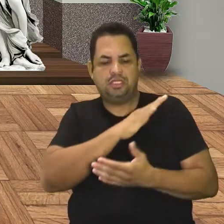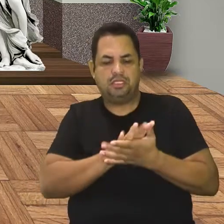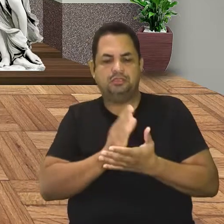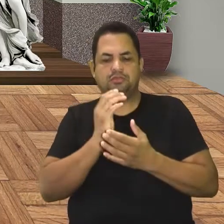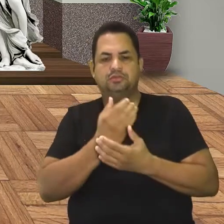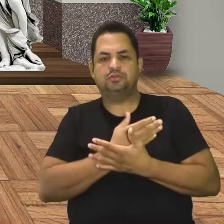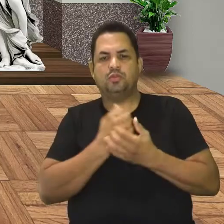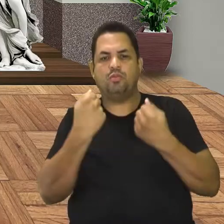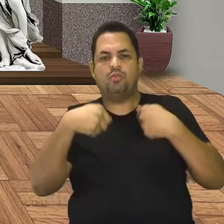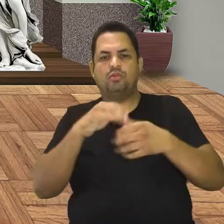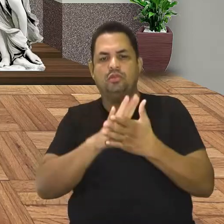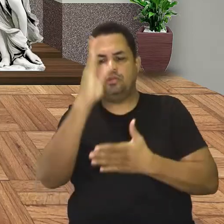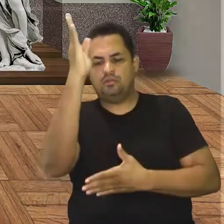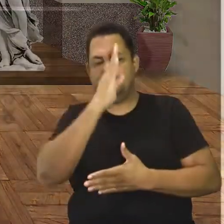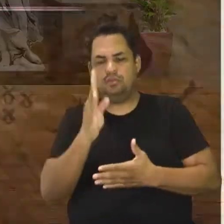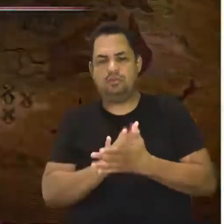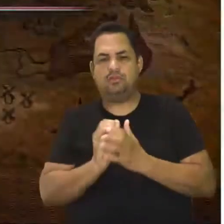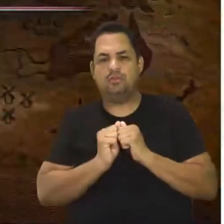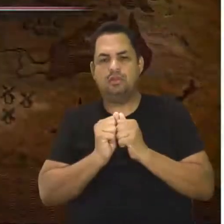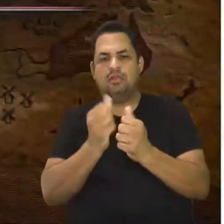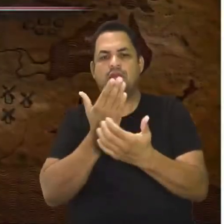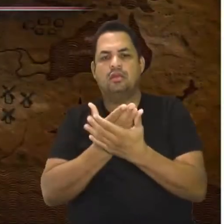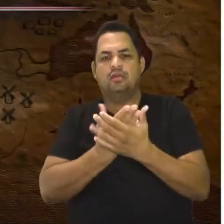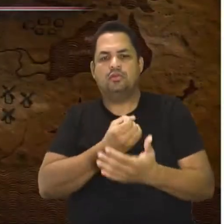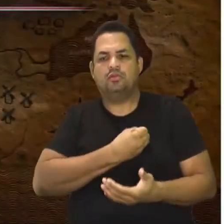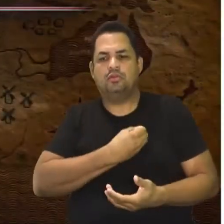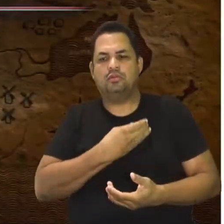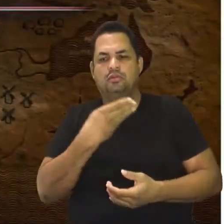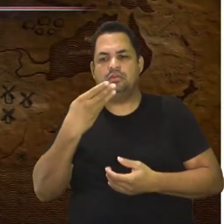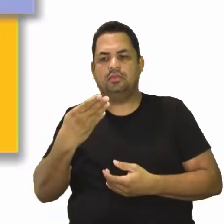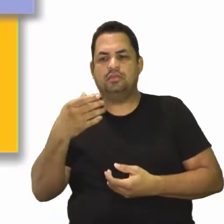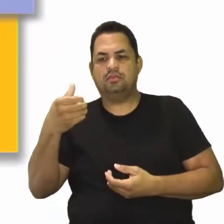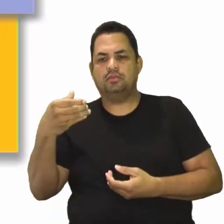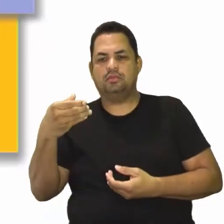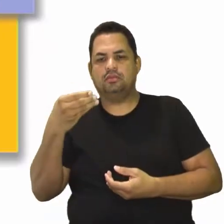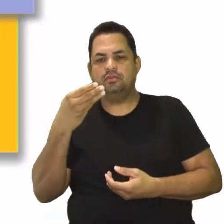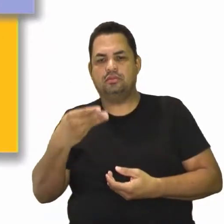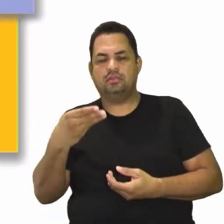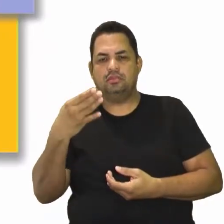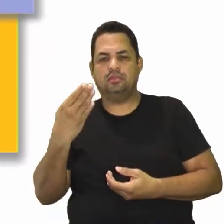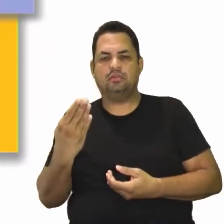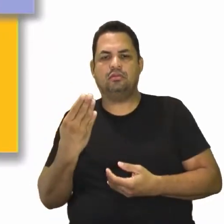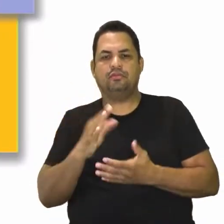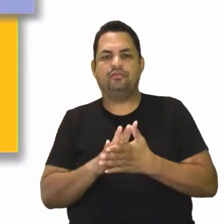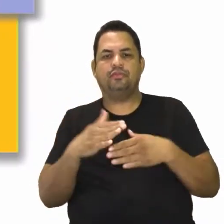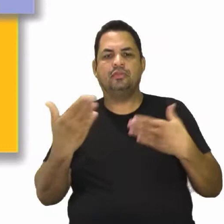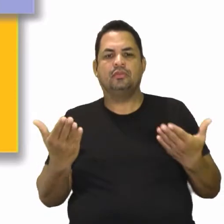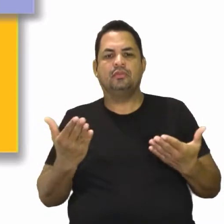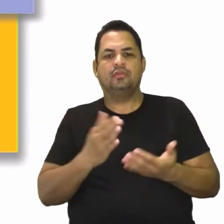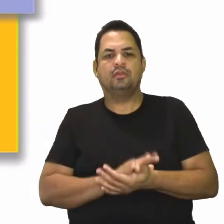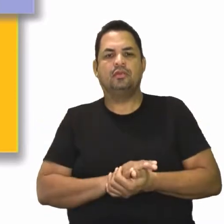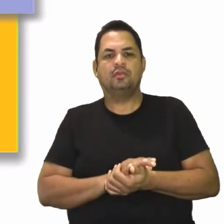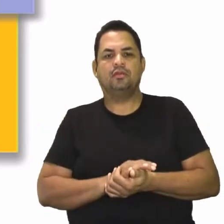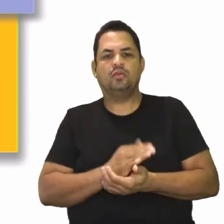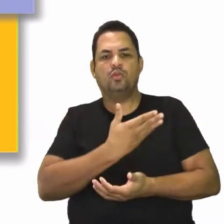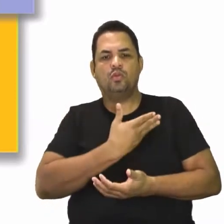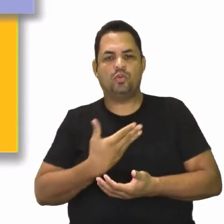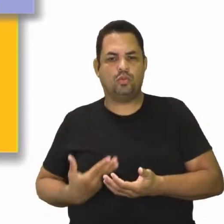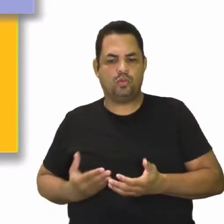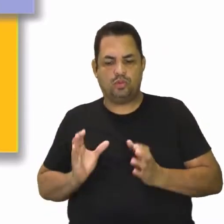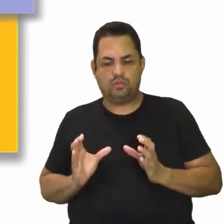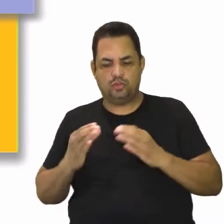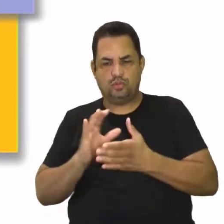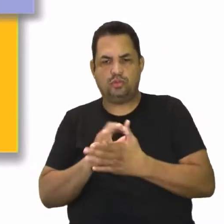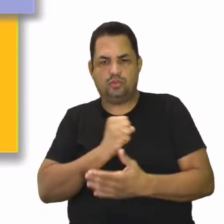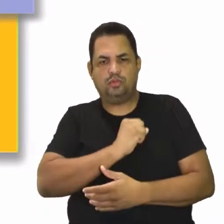Vamos acompanhar a aula de número 34. Na tela para vocês, a aula de número 34, ela fala sobre o governo da junta militar,